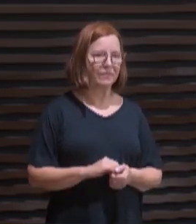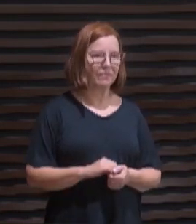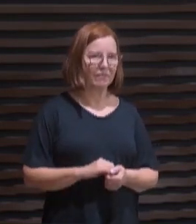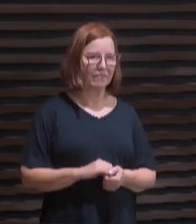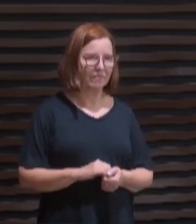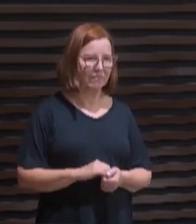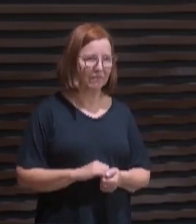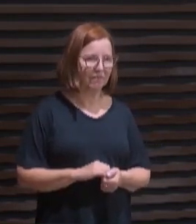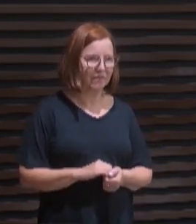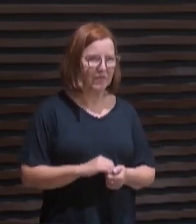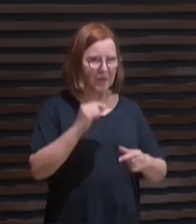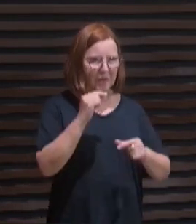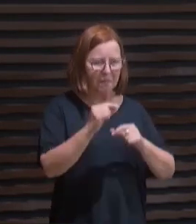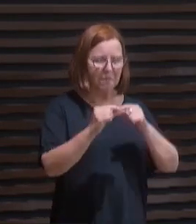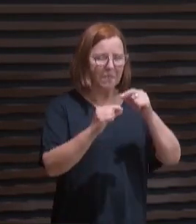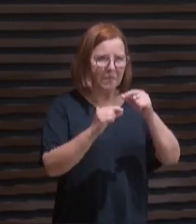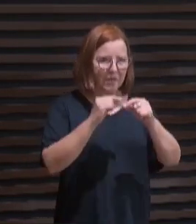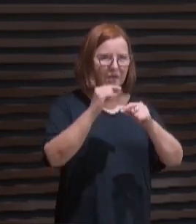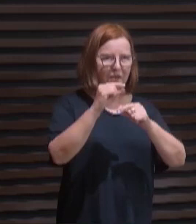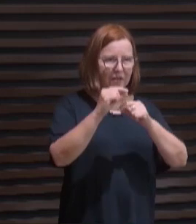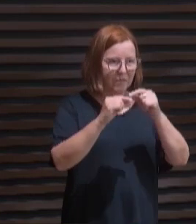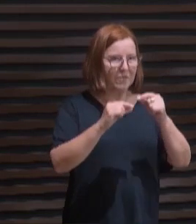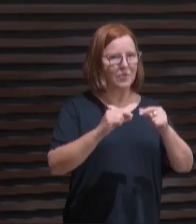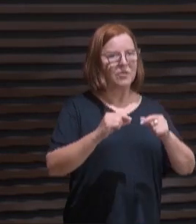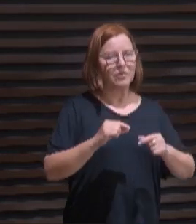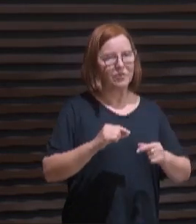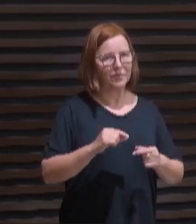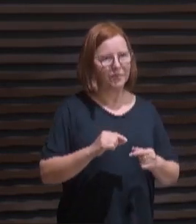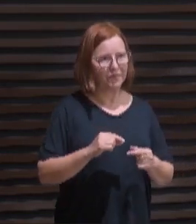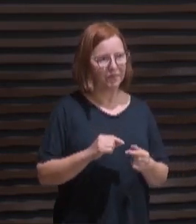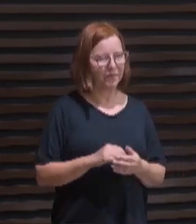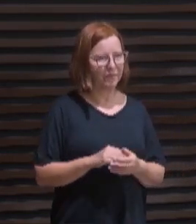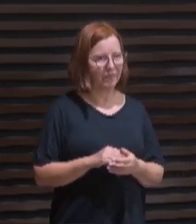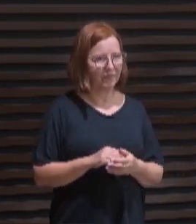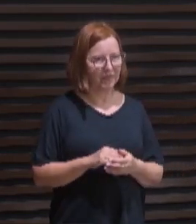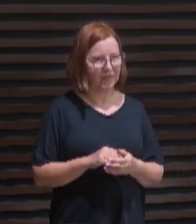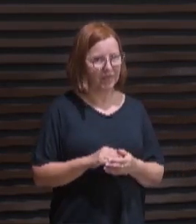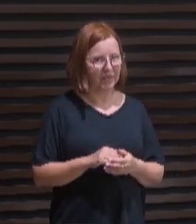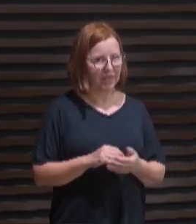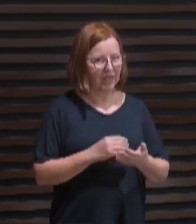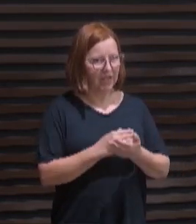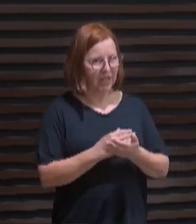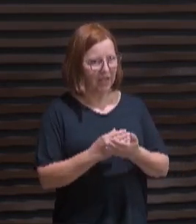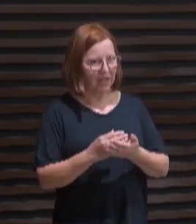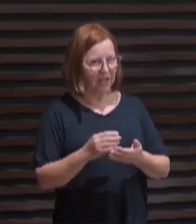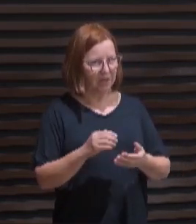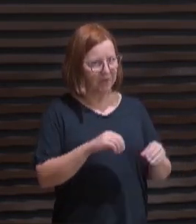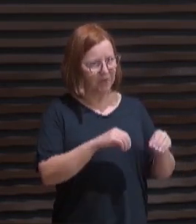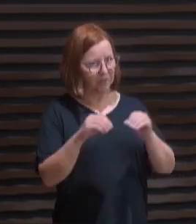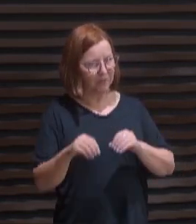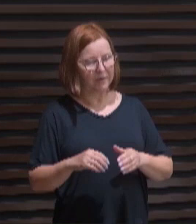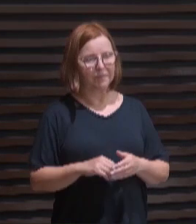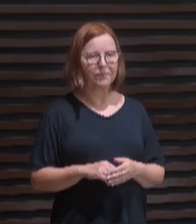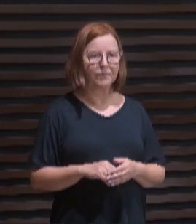Sutilmente a coisa vai entrando e vai tirando a centralidade de Cristo. A Revolução